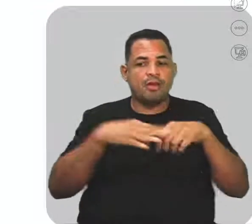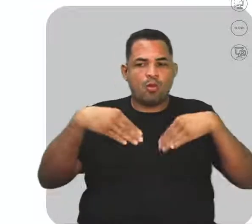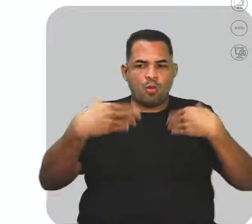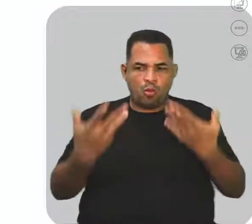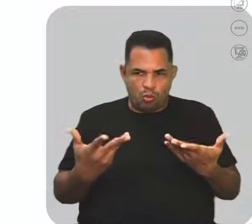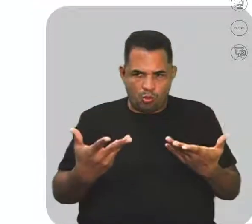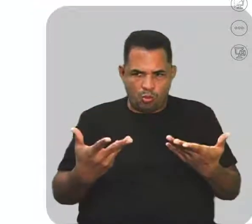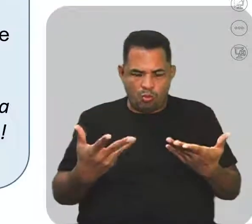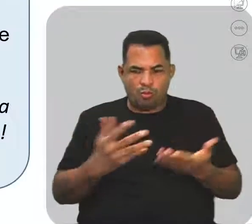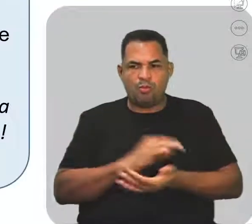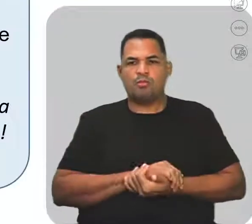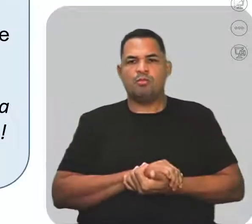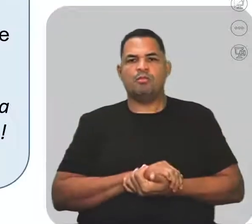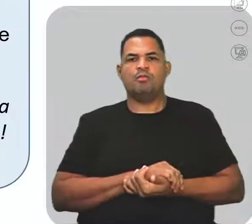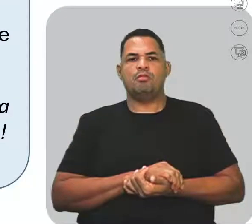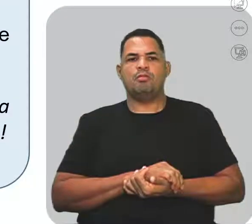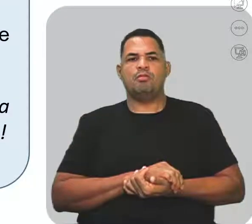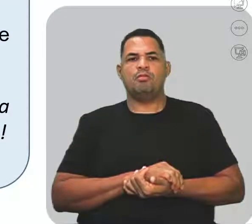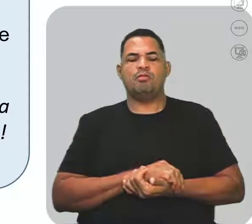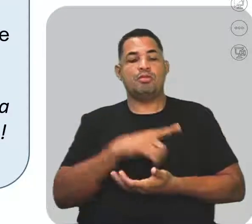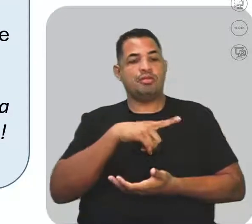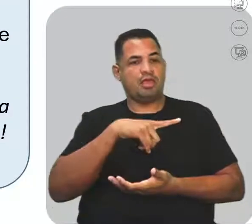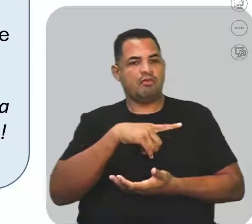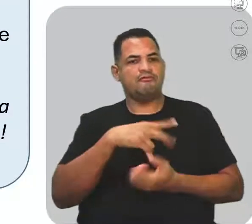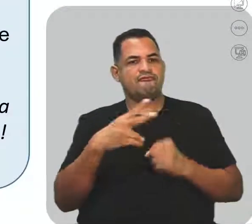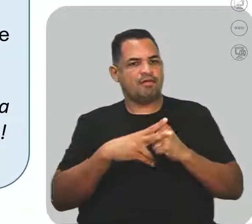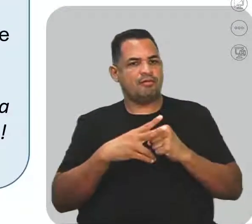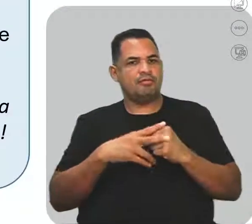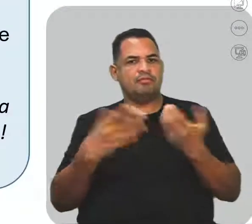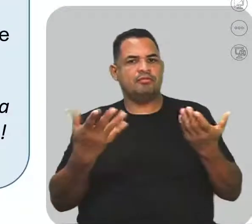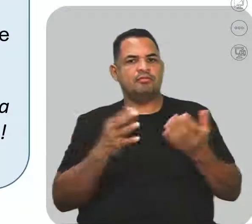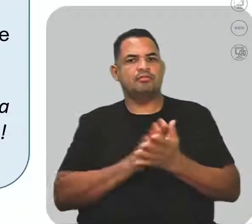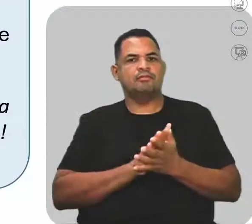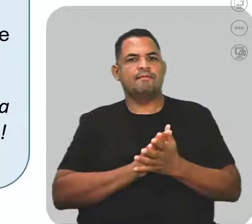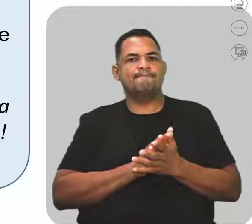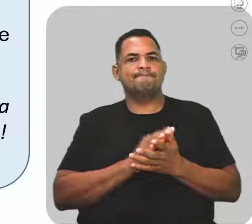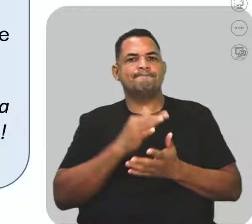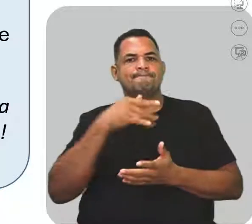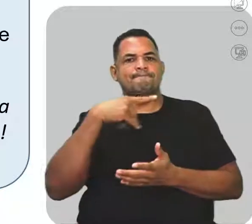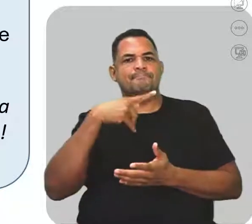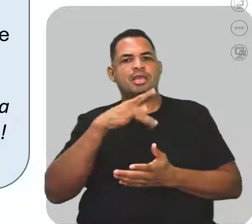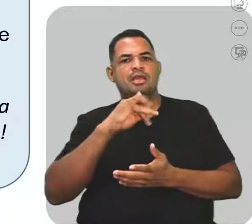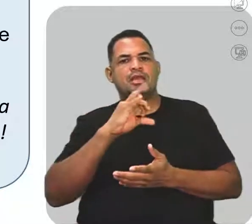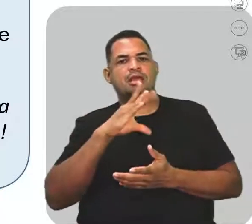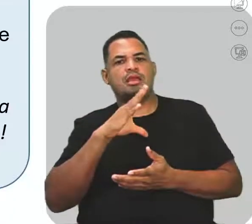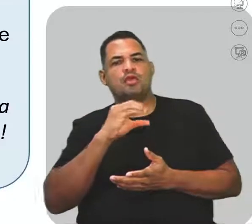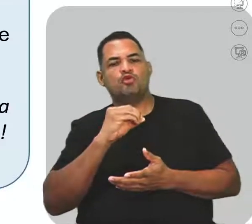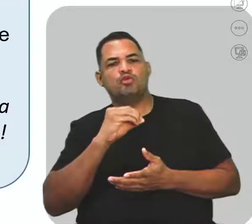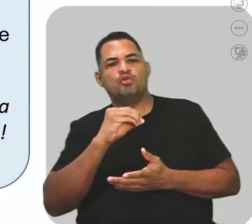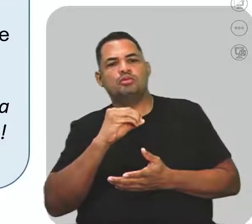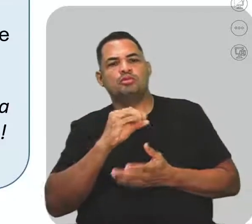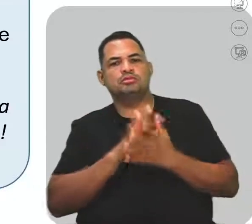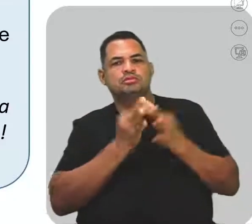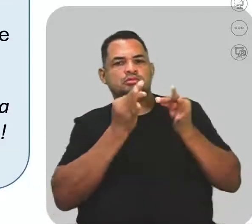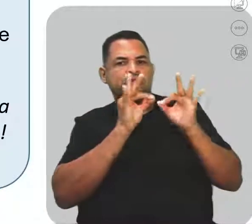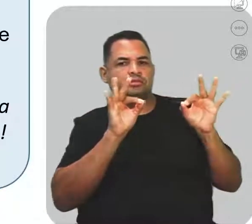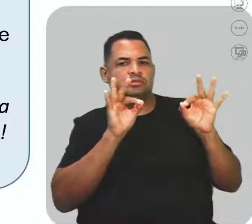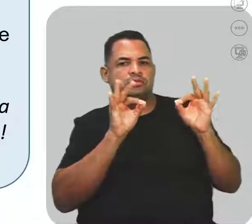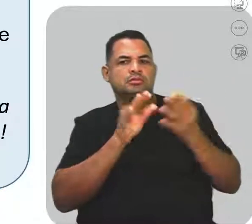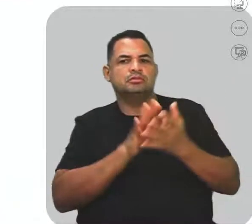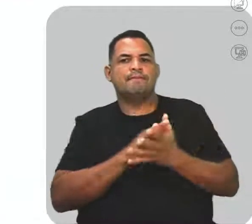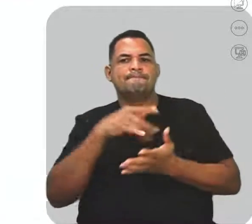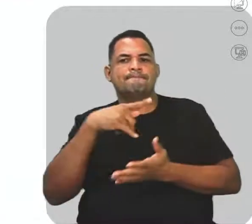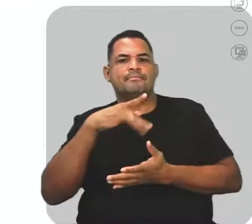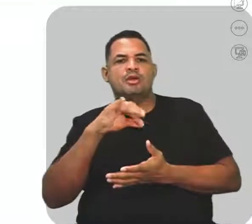de verbo. Muito bem. Os períodos, né? Estudamos sobre os períodos simples